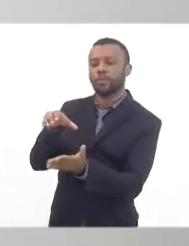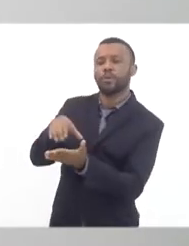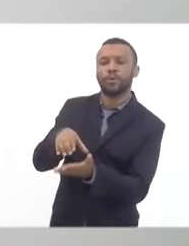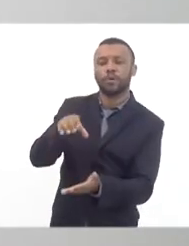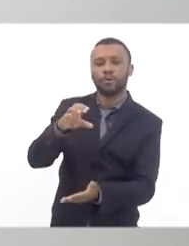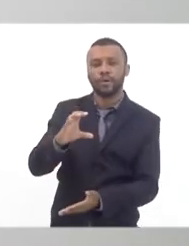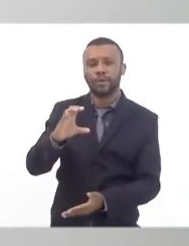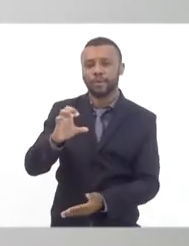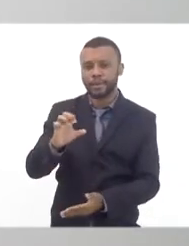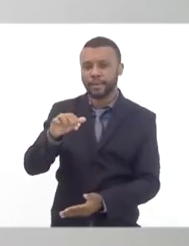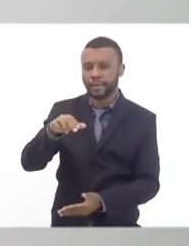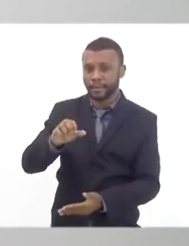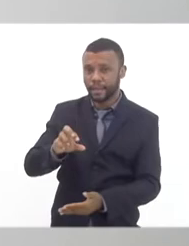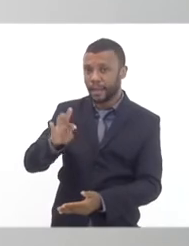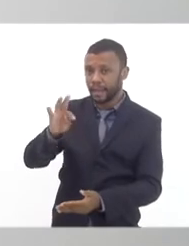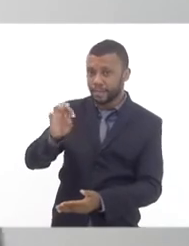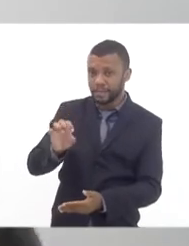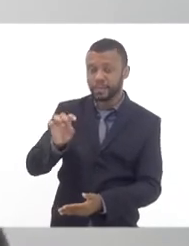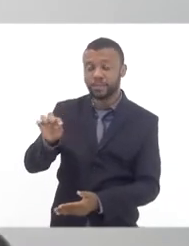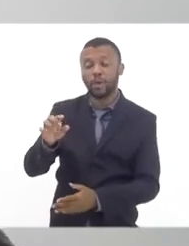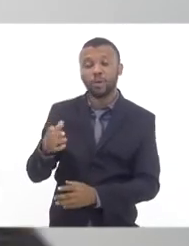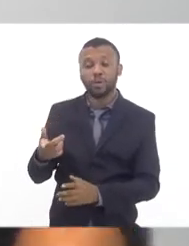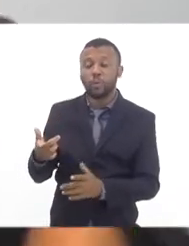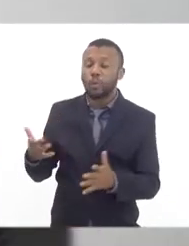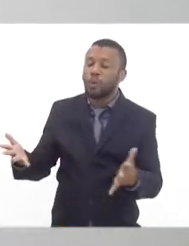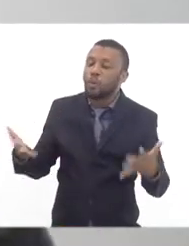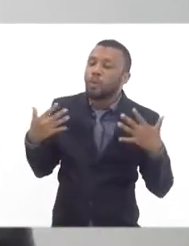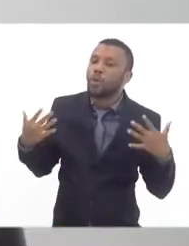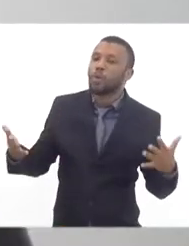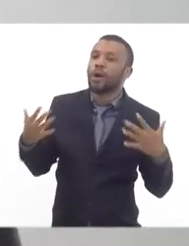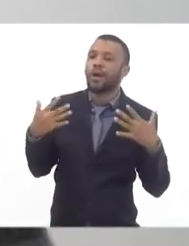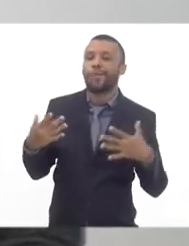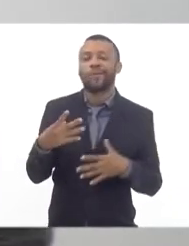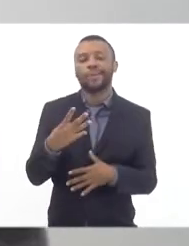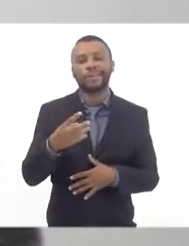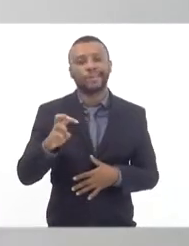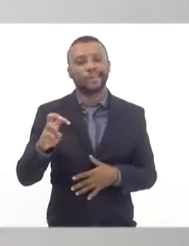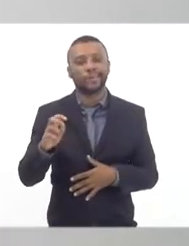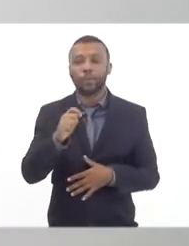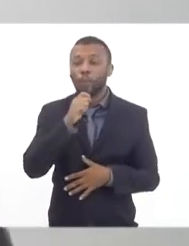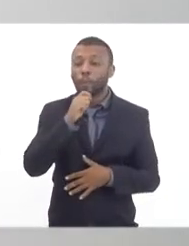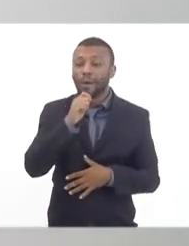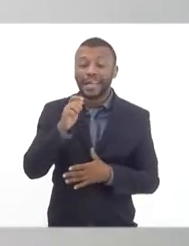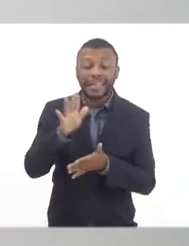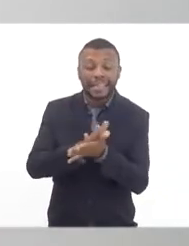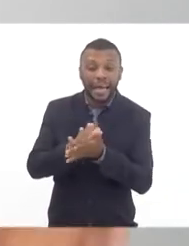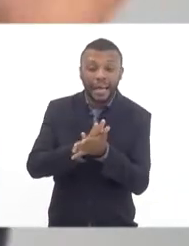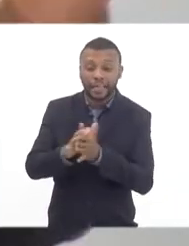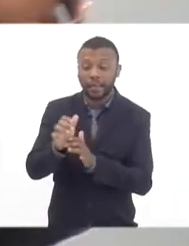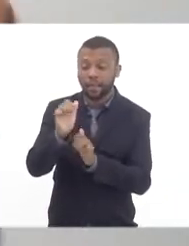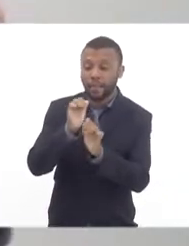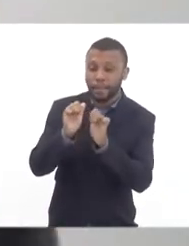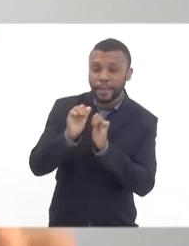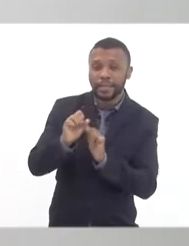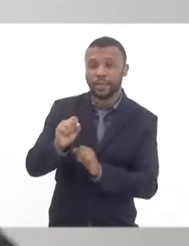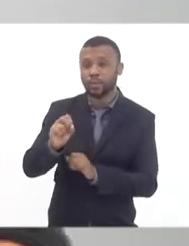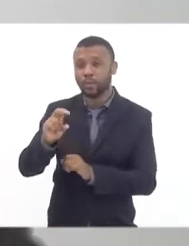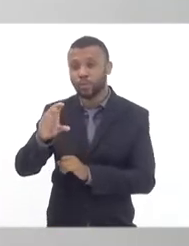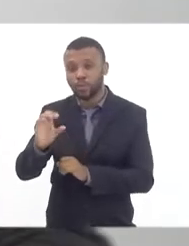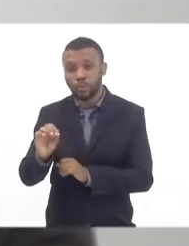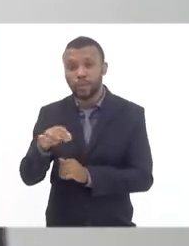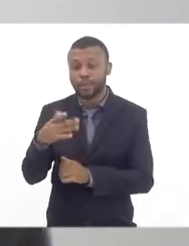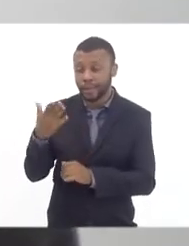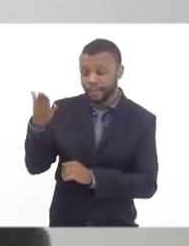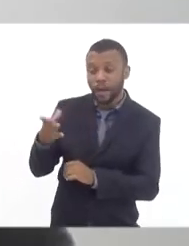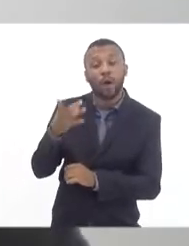nome, num calor de 45 graus, nem tinha refresco para a gente tomar, e estava lá o deputado